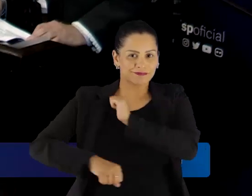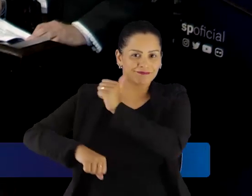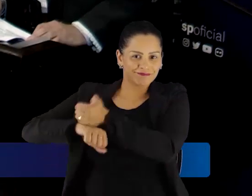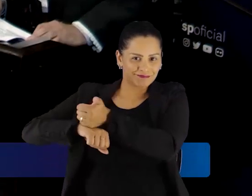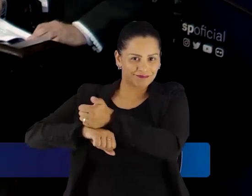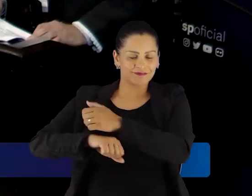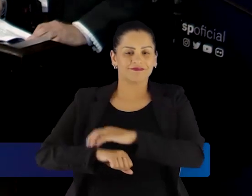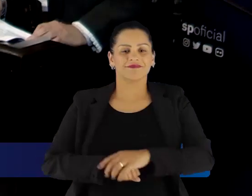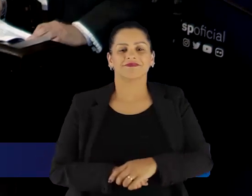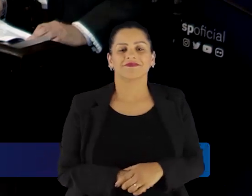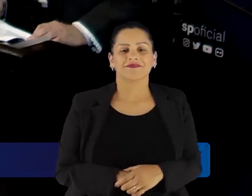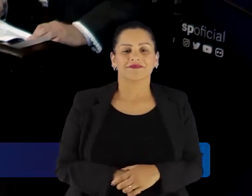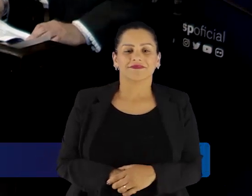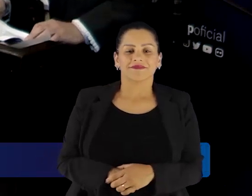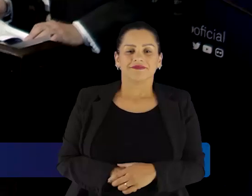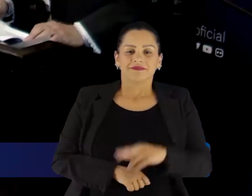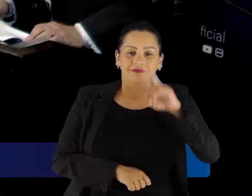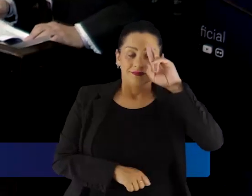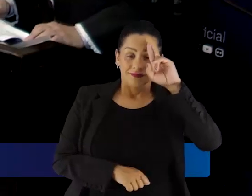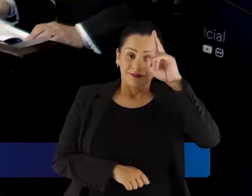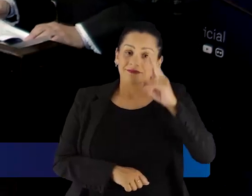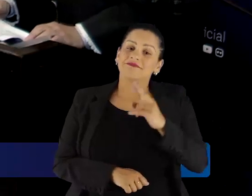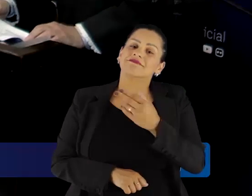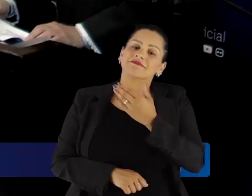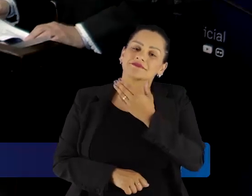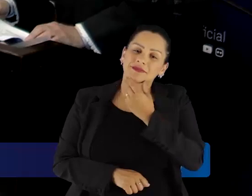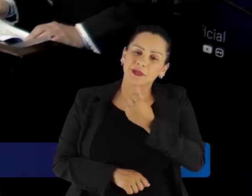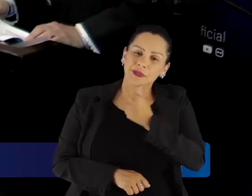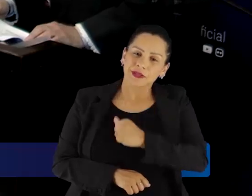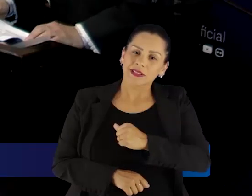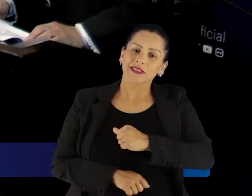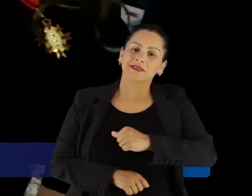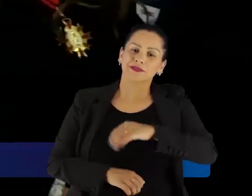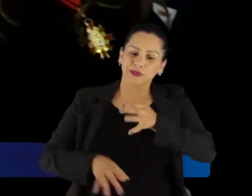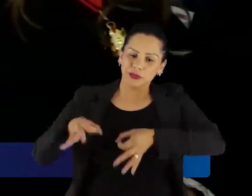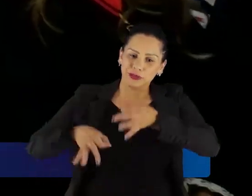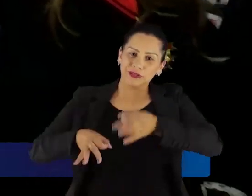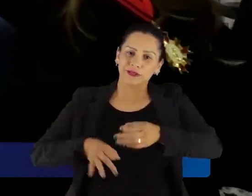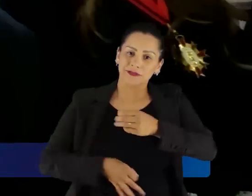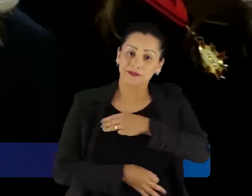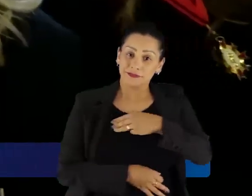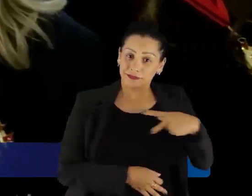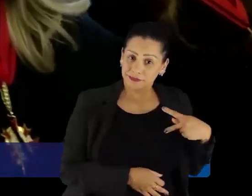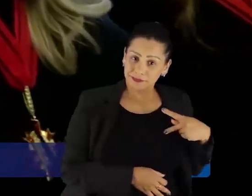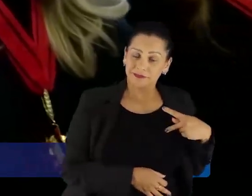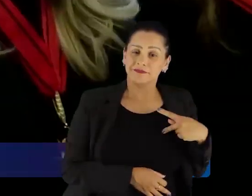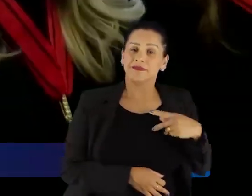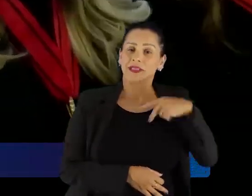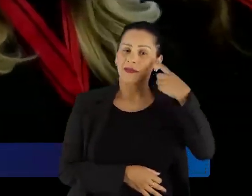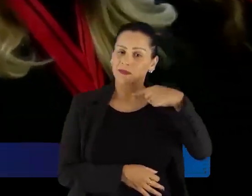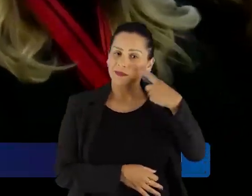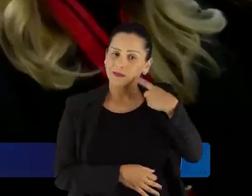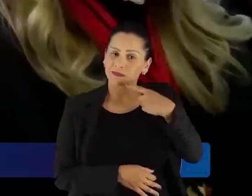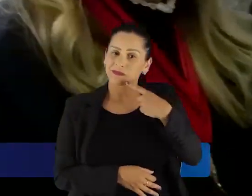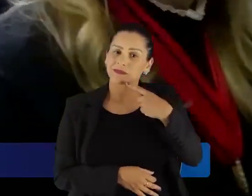Posse senhoras senhores magistrados membros do Ministério Público advogados